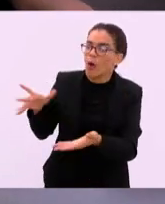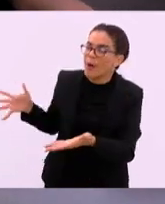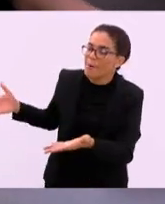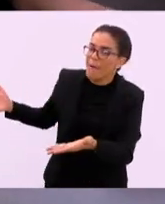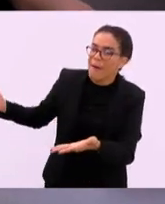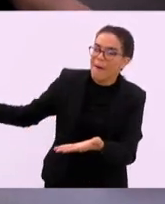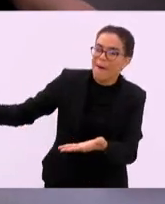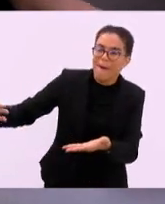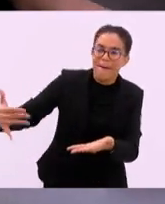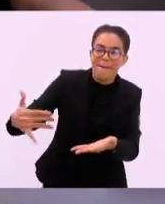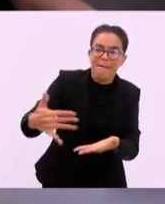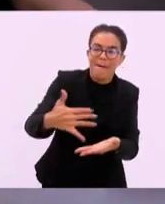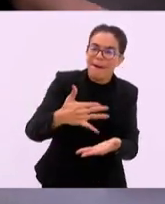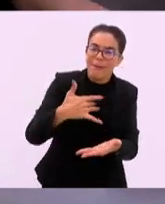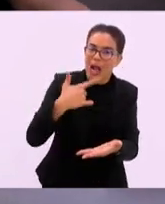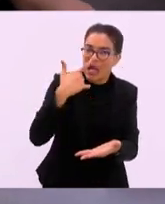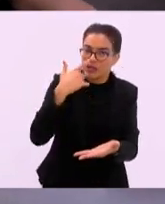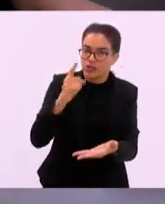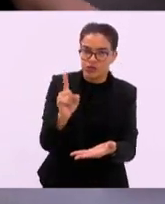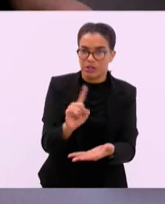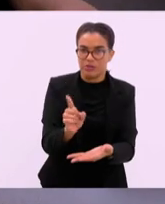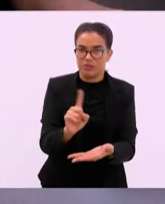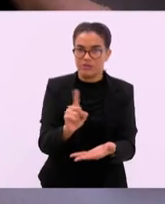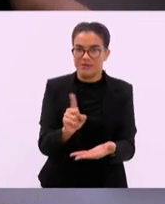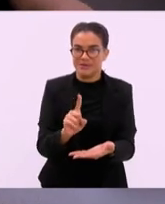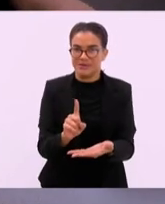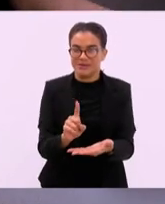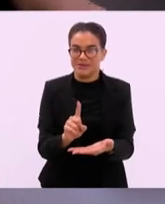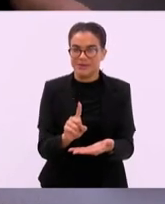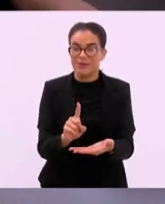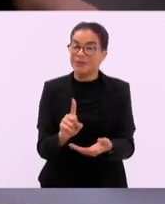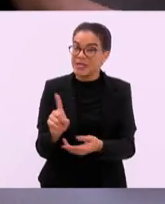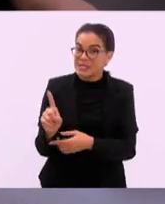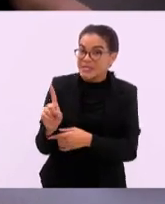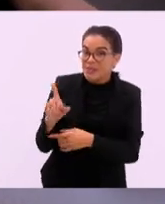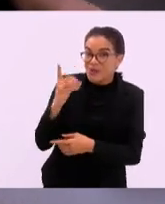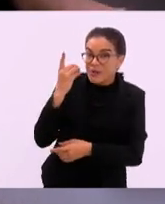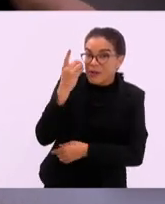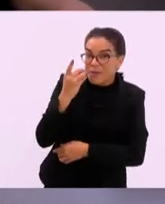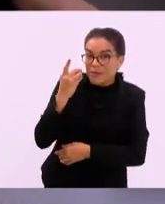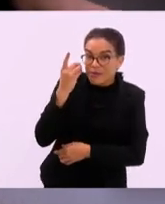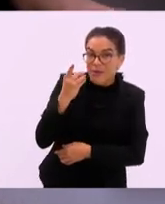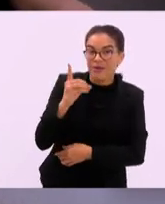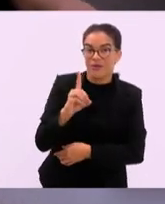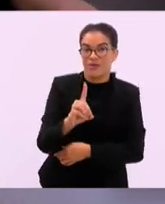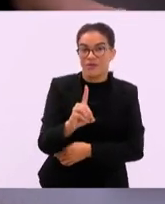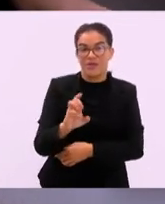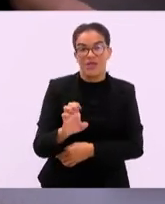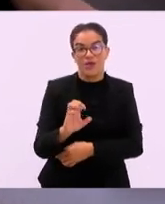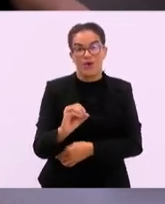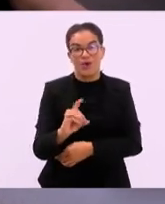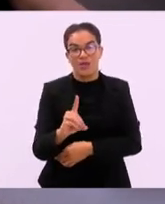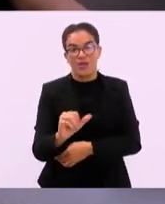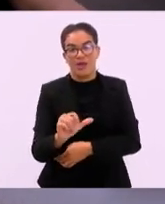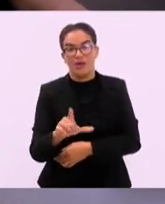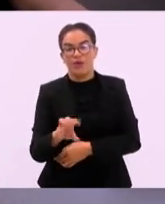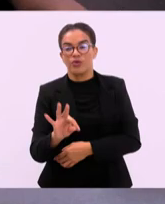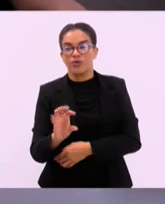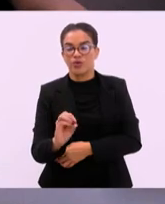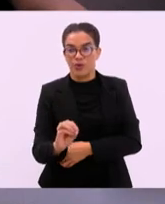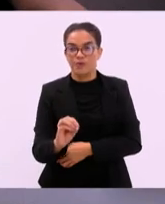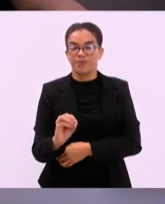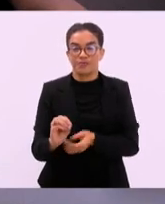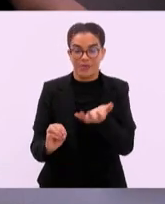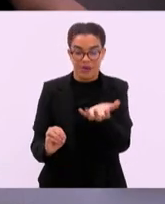resíduo sólido. Se o senhor disse, o deputado doutor Deodato, dentro da sua linha de raciocínio, disse assim,